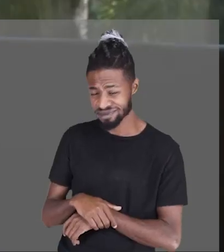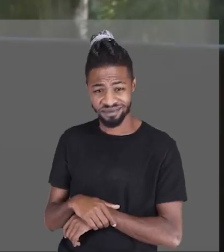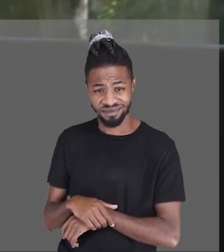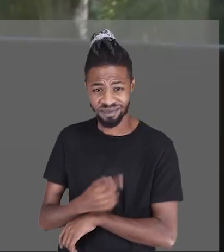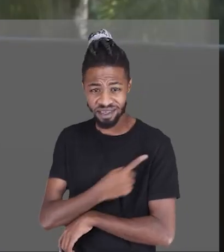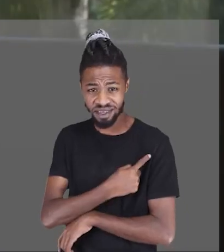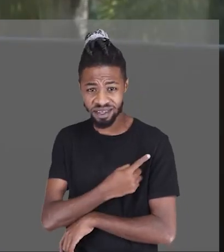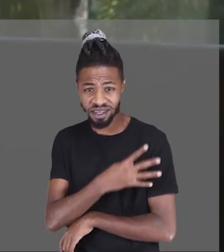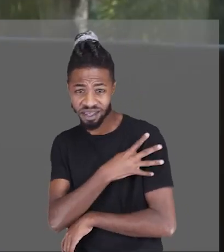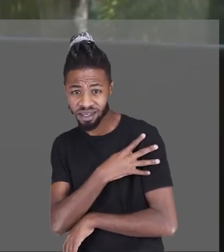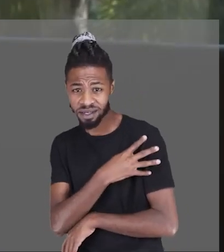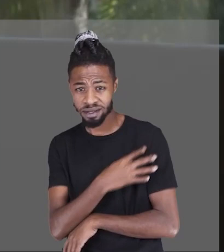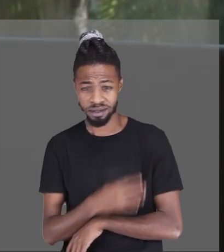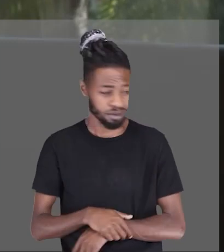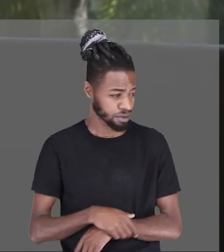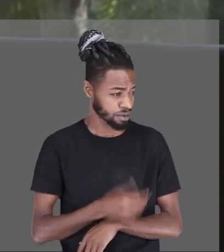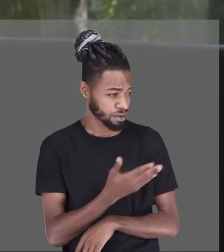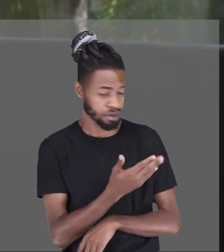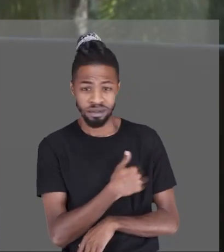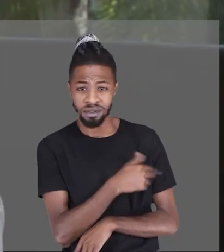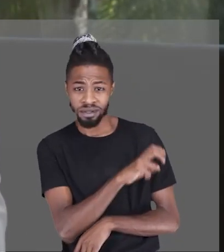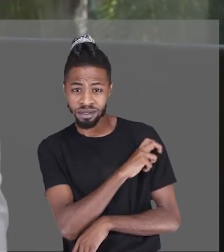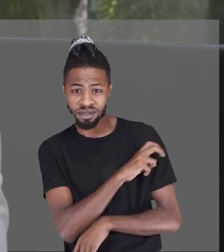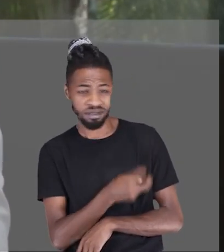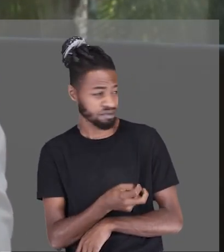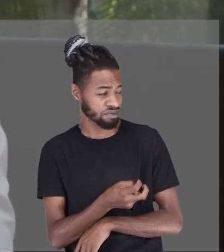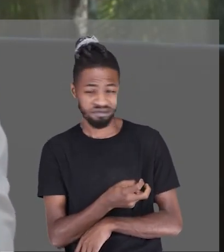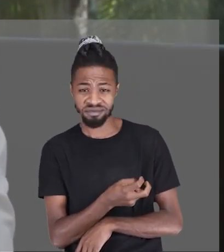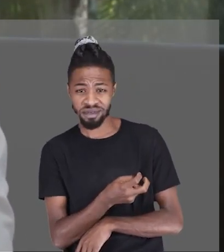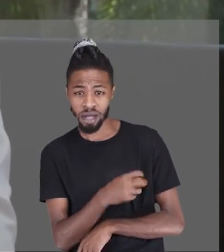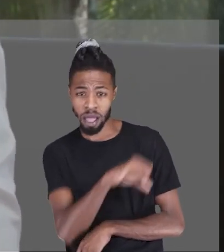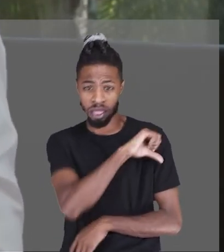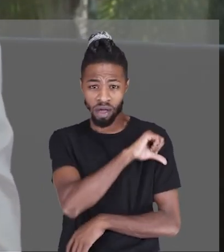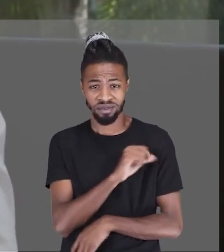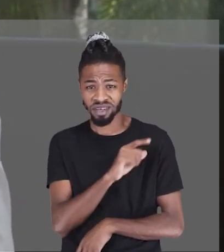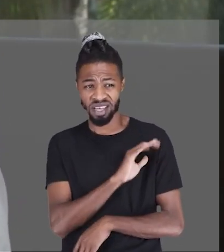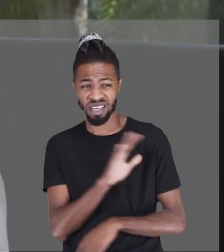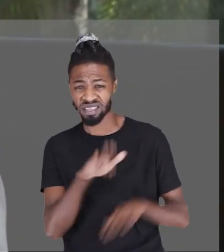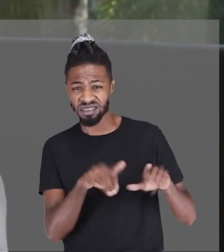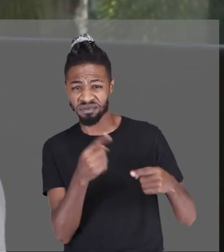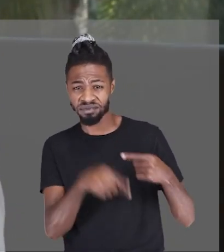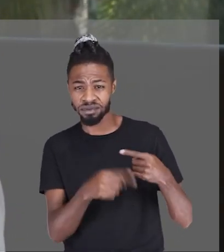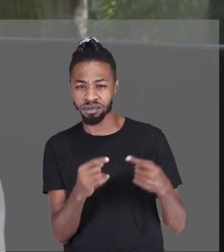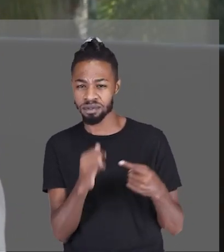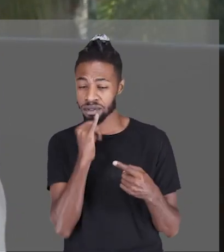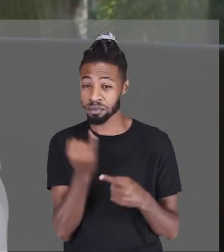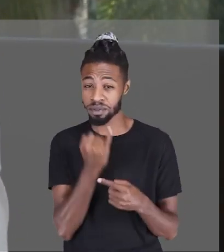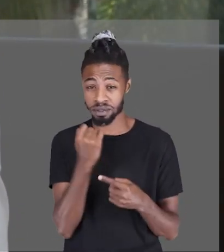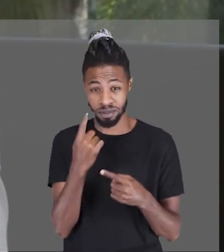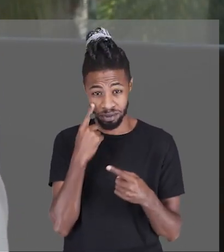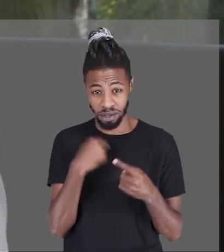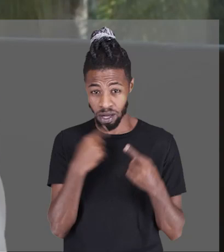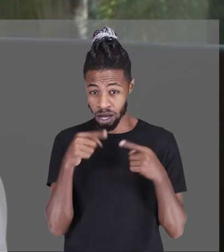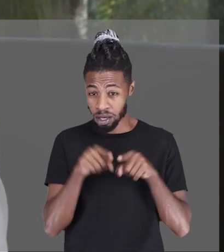1. Então é muito importante que haja esse alinhamento entre o Estado e o município na oferta